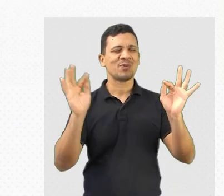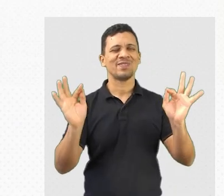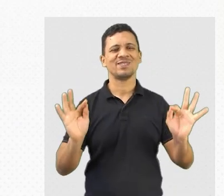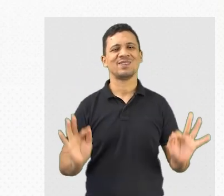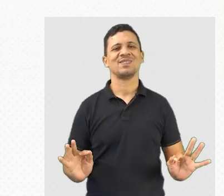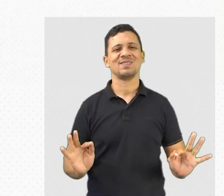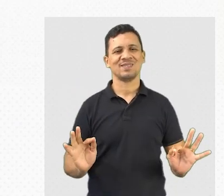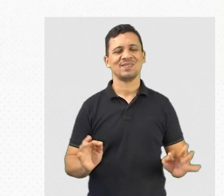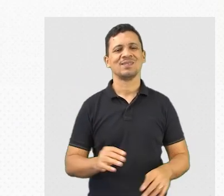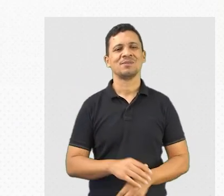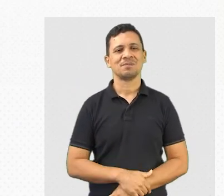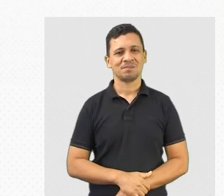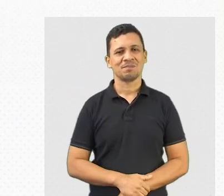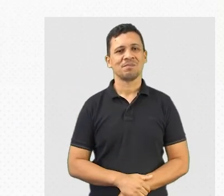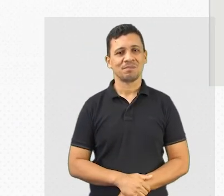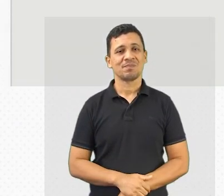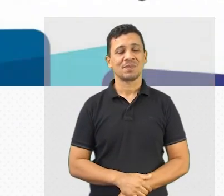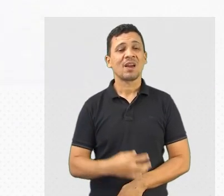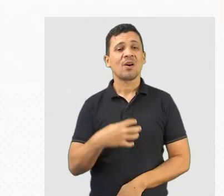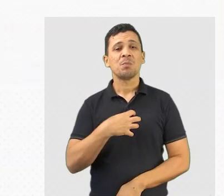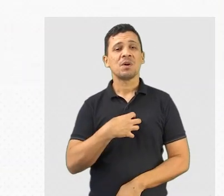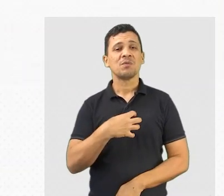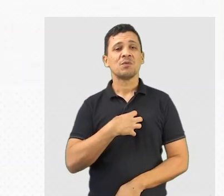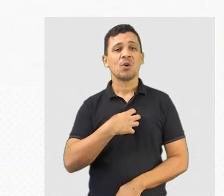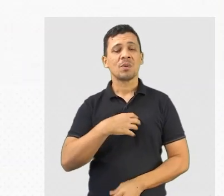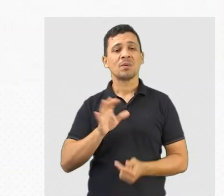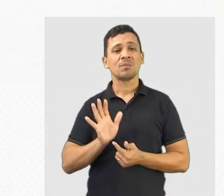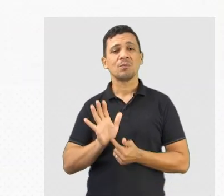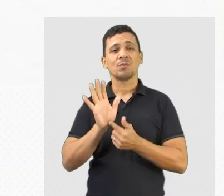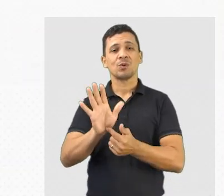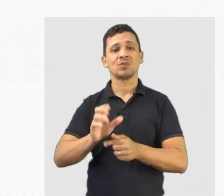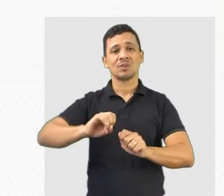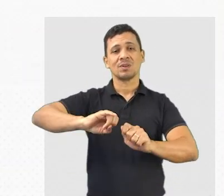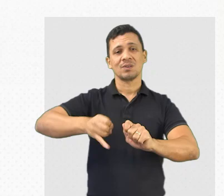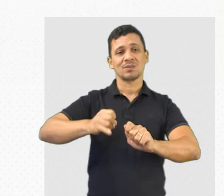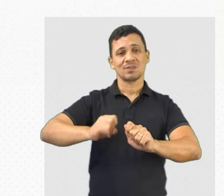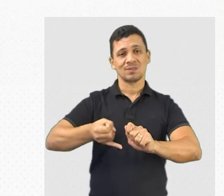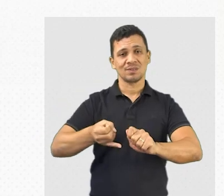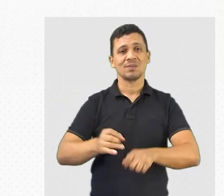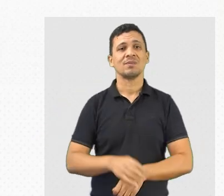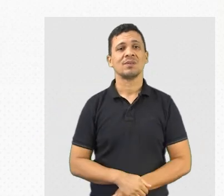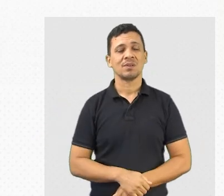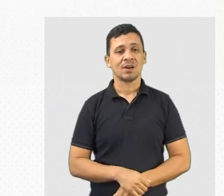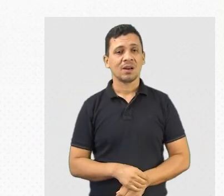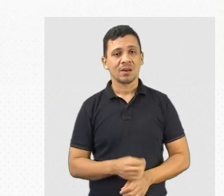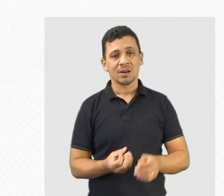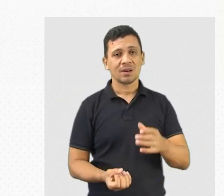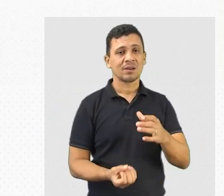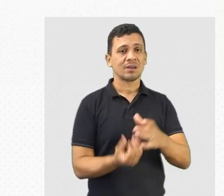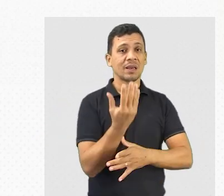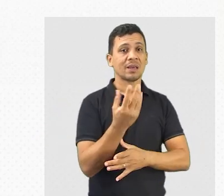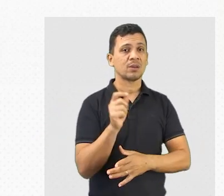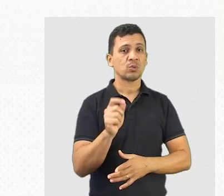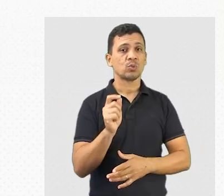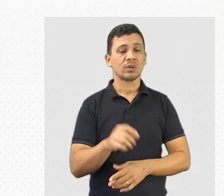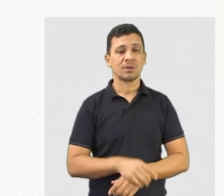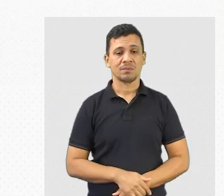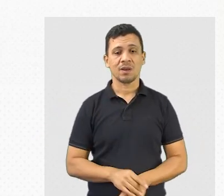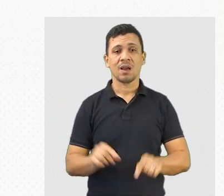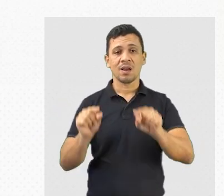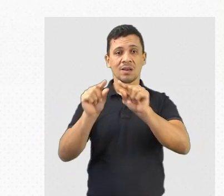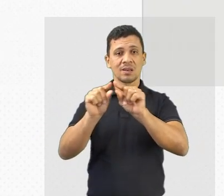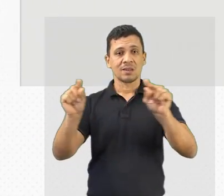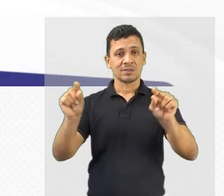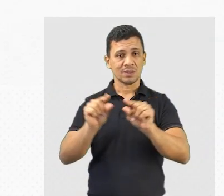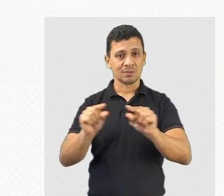Então, é uma forma de você expressar os adjetivos criando essa estrutura ou